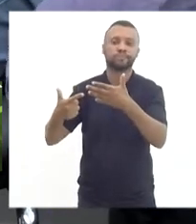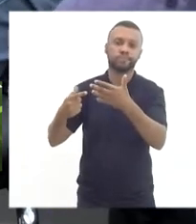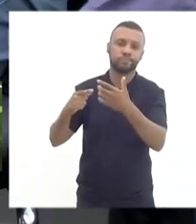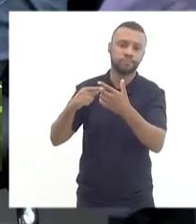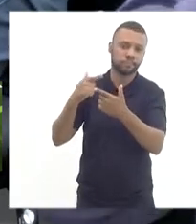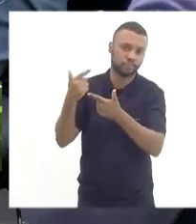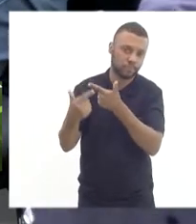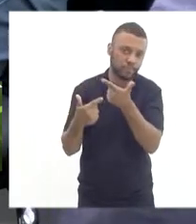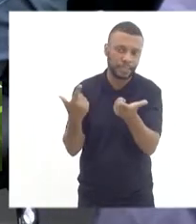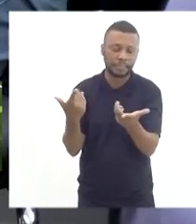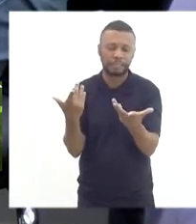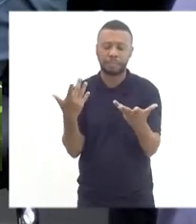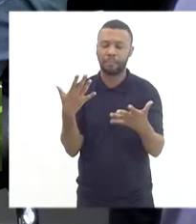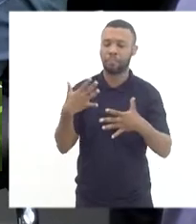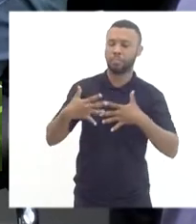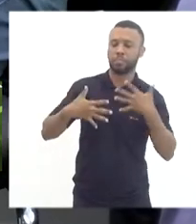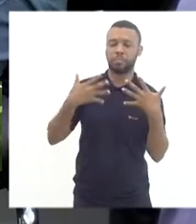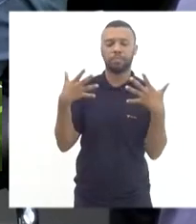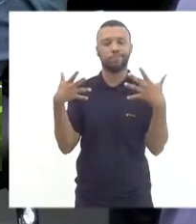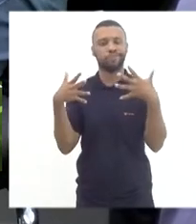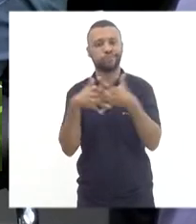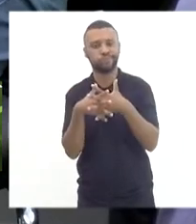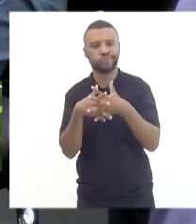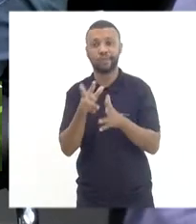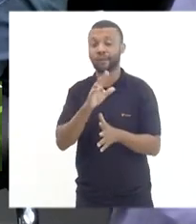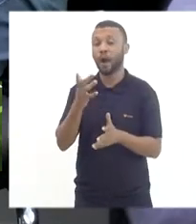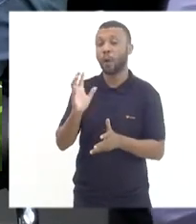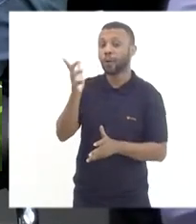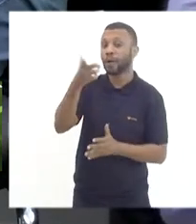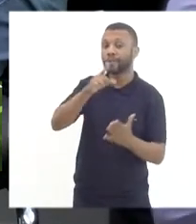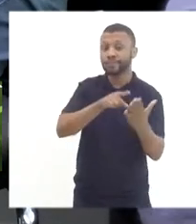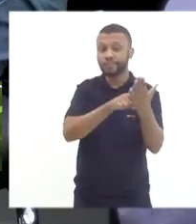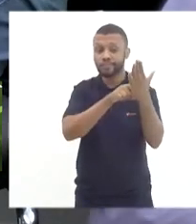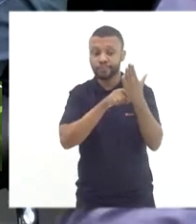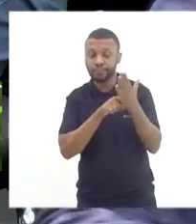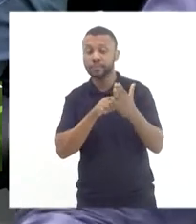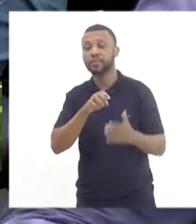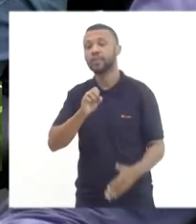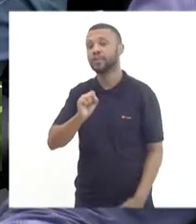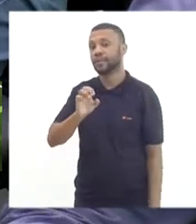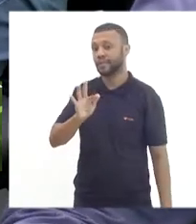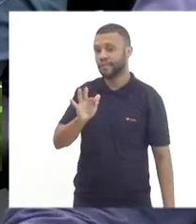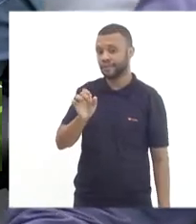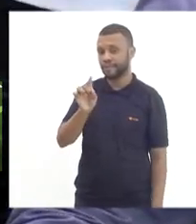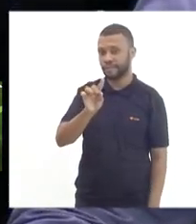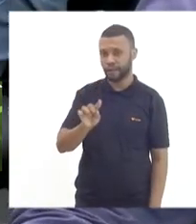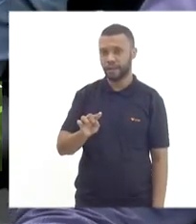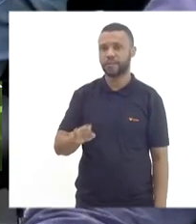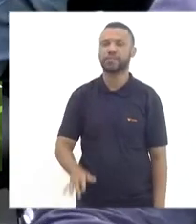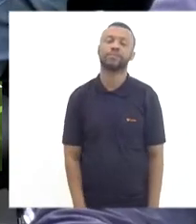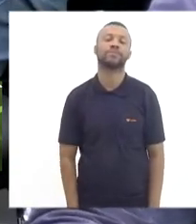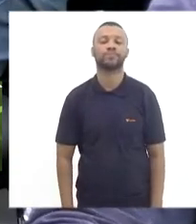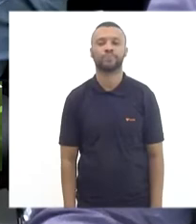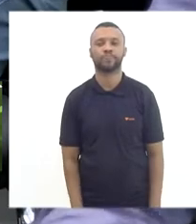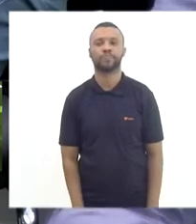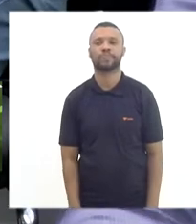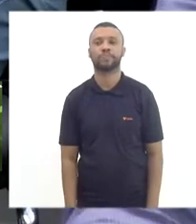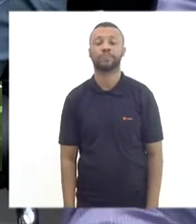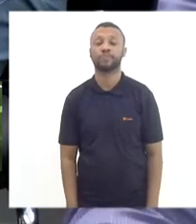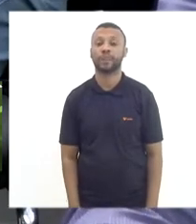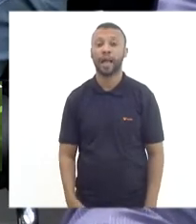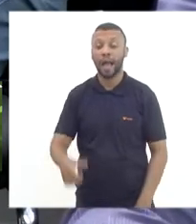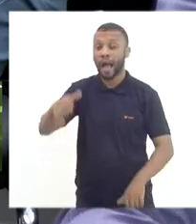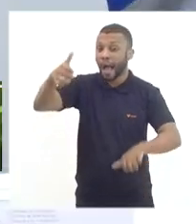Aí me causa uma certa confusão. Ocorrerá mediante apresentação à Cefaz. Eu não sei se... Não é